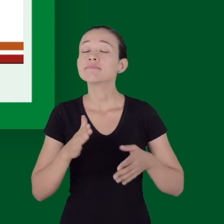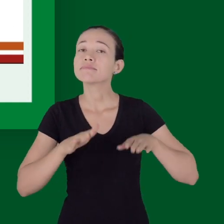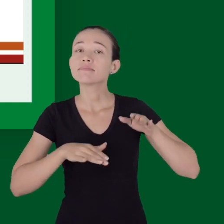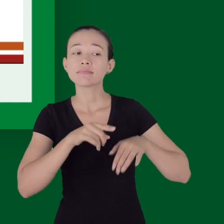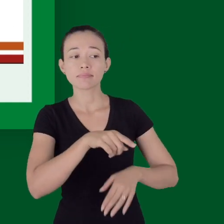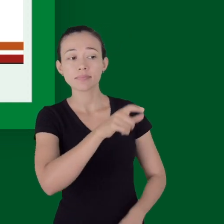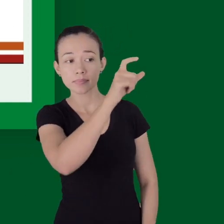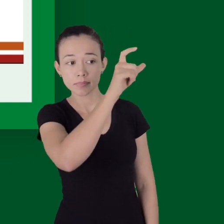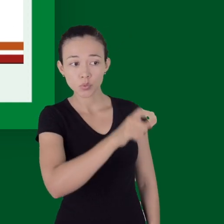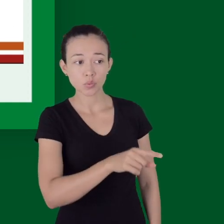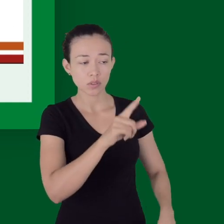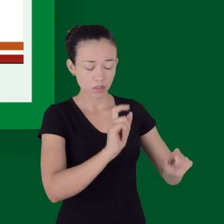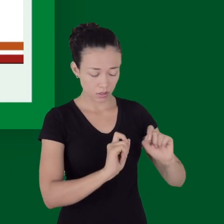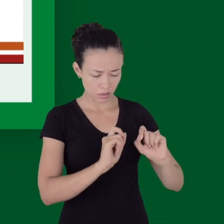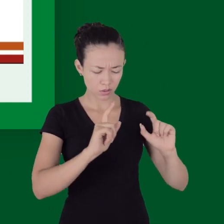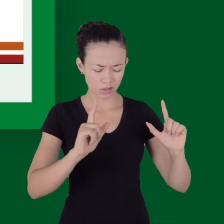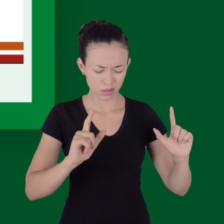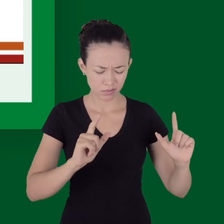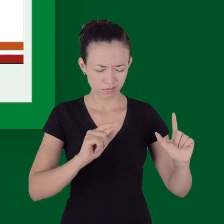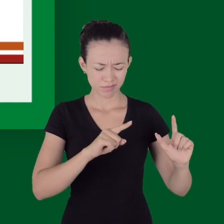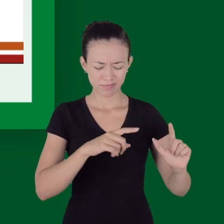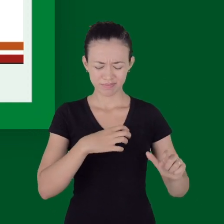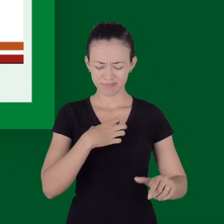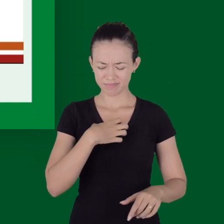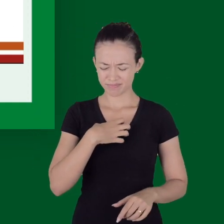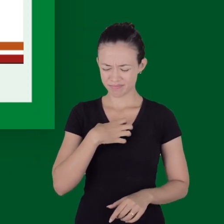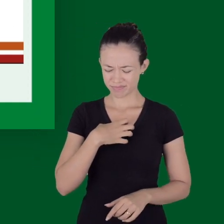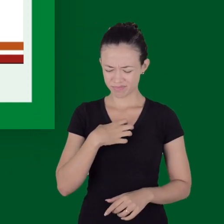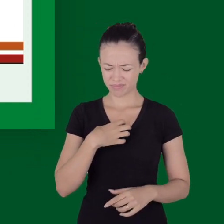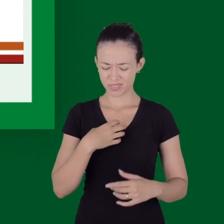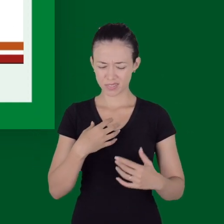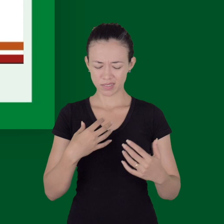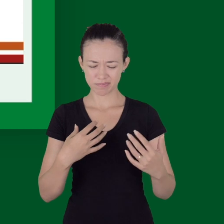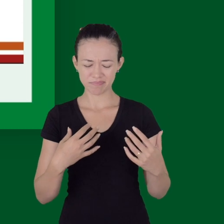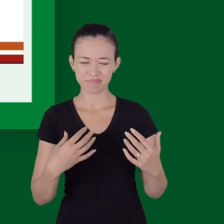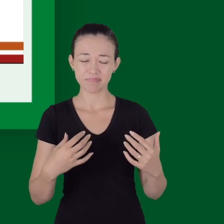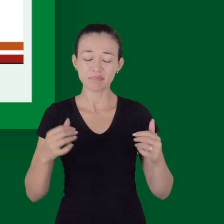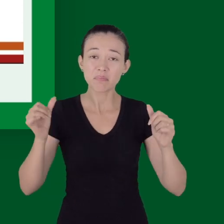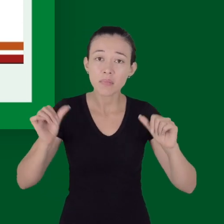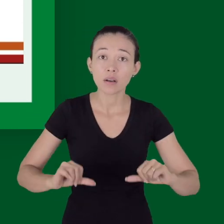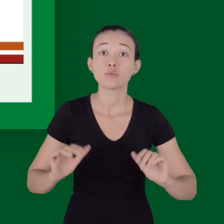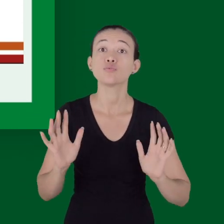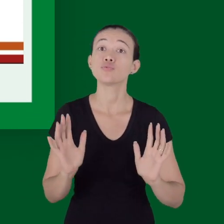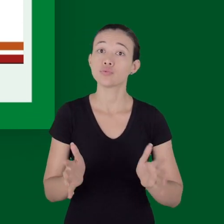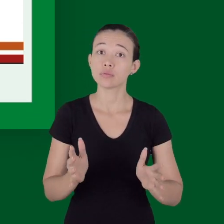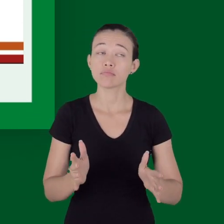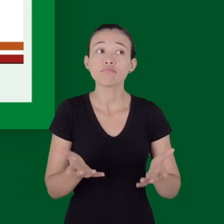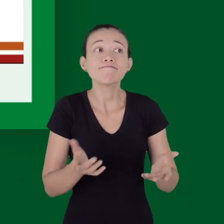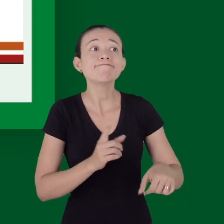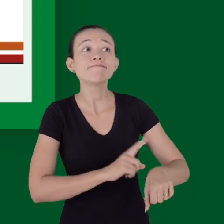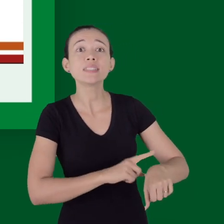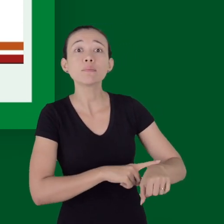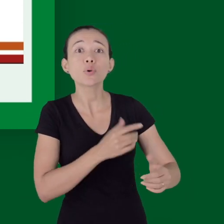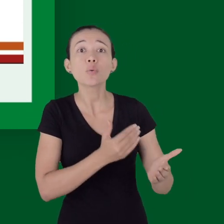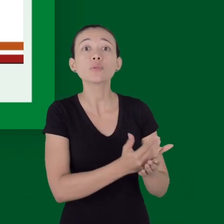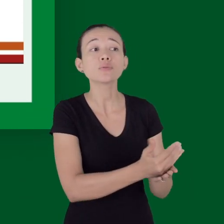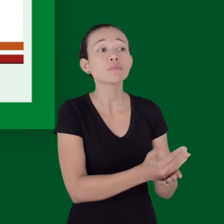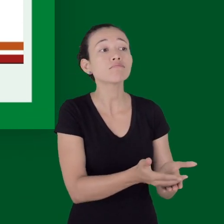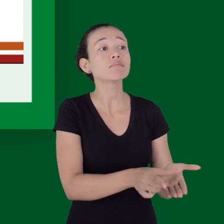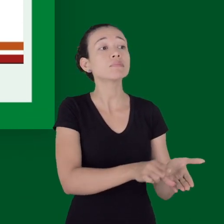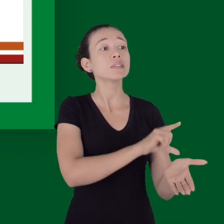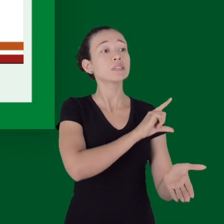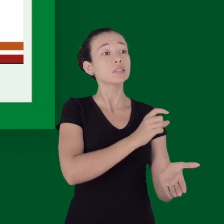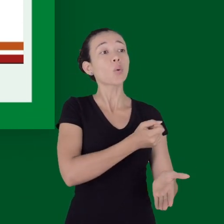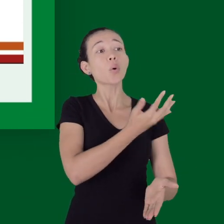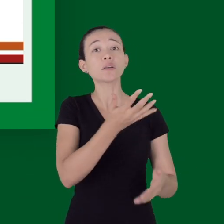ele acorda, né? O paciente acordou daquele jeito. Então, pode ter sido há 5 minutos, pode ter sido há 5